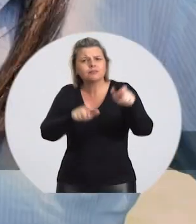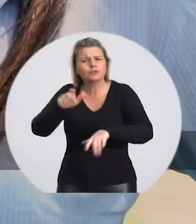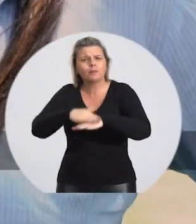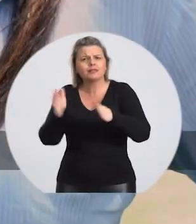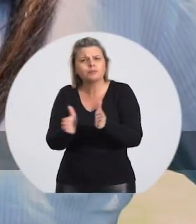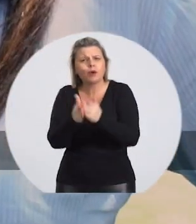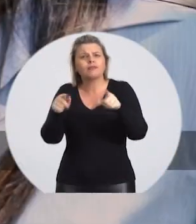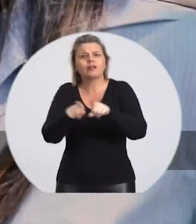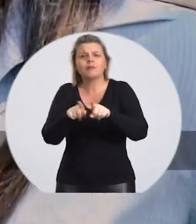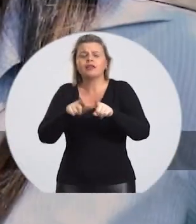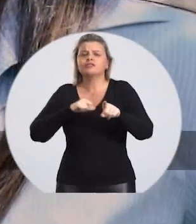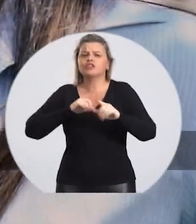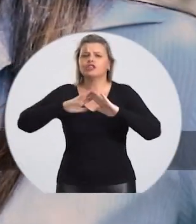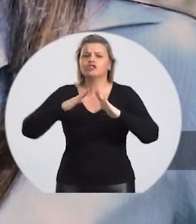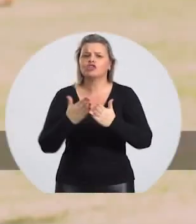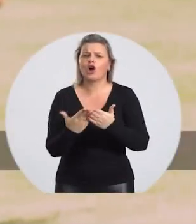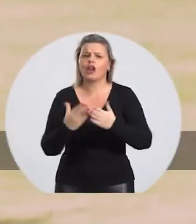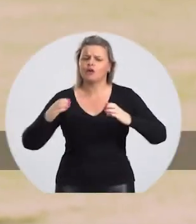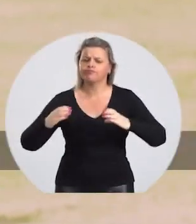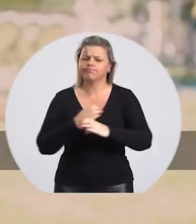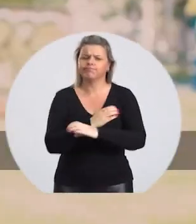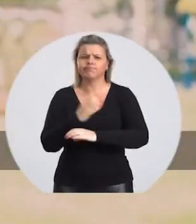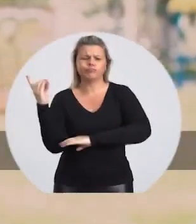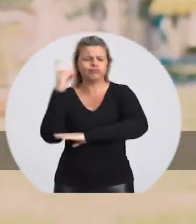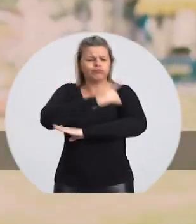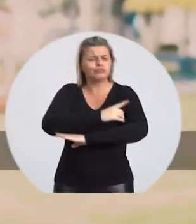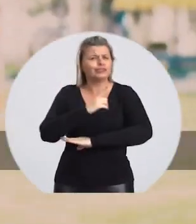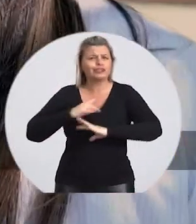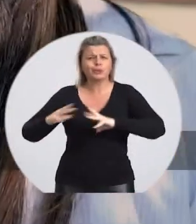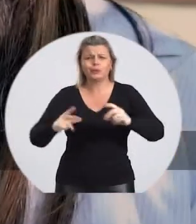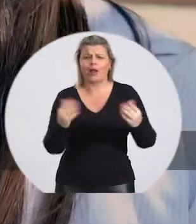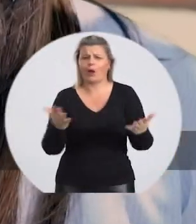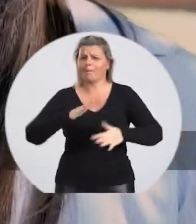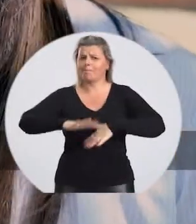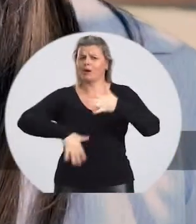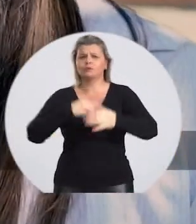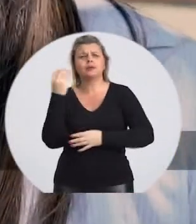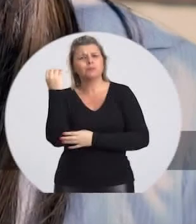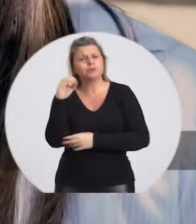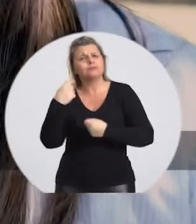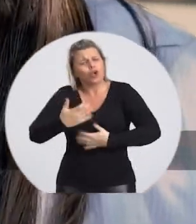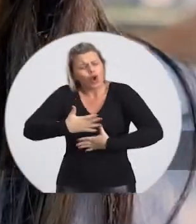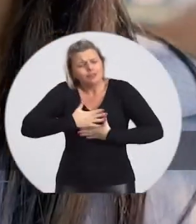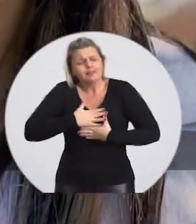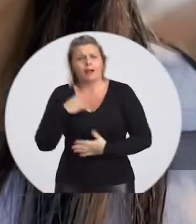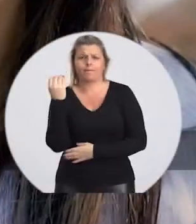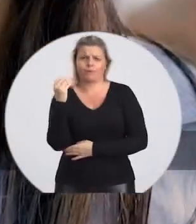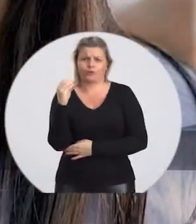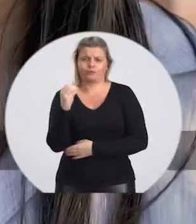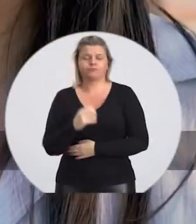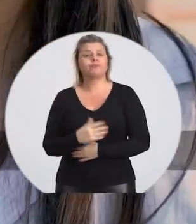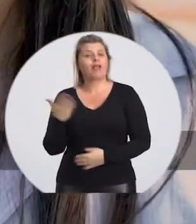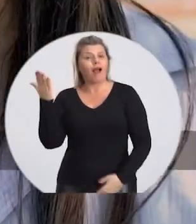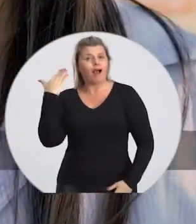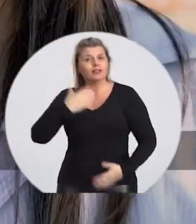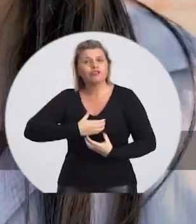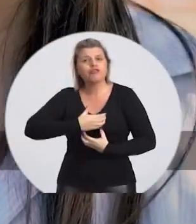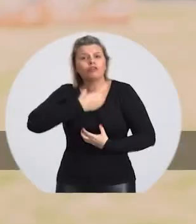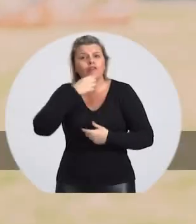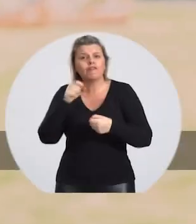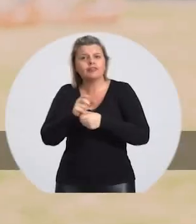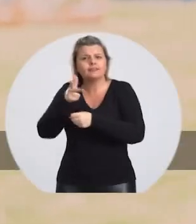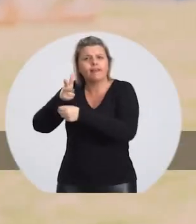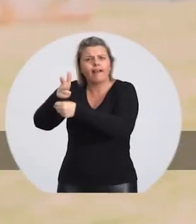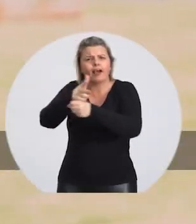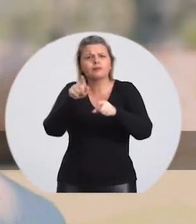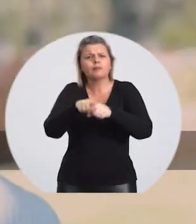Gente, tinha o pré-vestibular POP, que pensava nas pessoas das comunidades mais carentes. Tinha escola integral de qualidade, tinha tudo. Mas agora tá uma